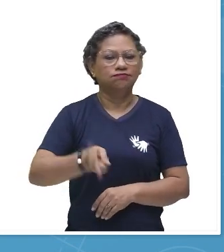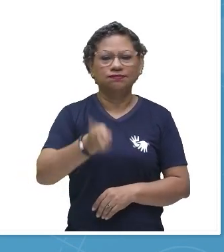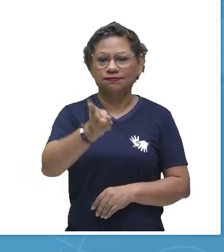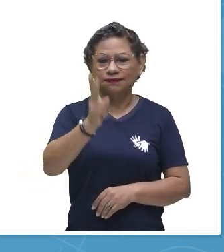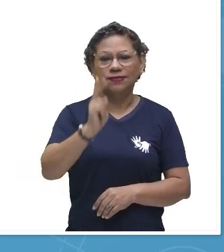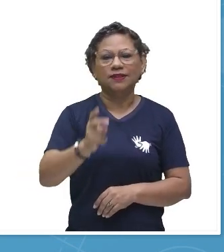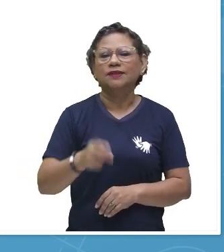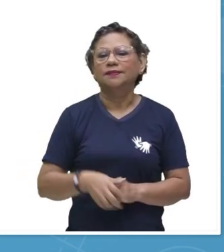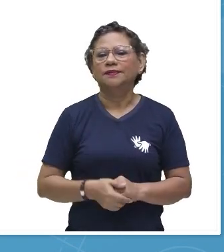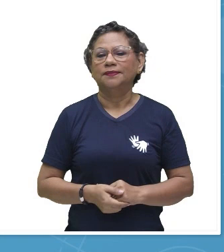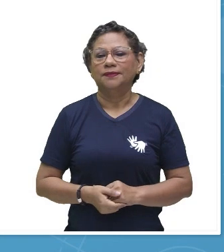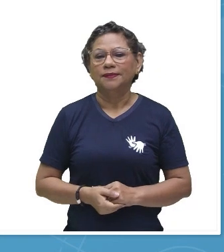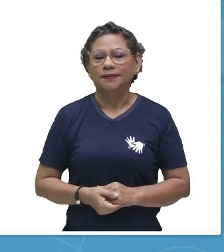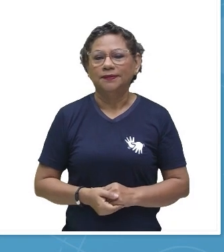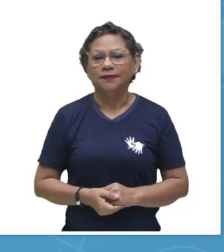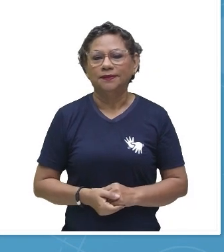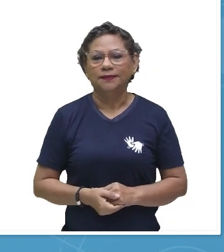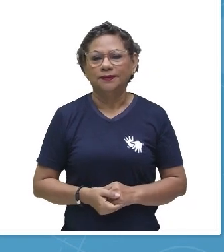indefinidamente.